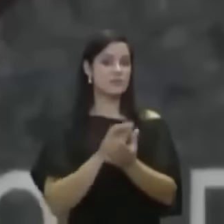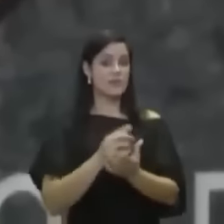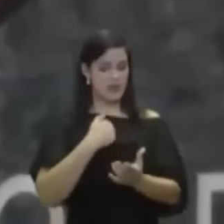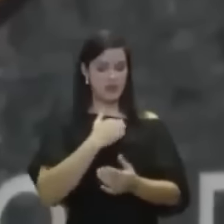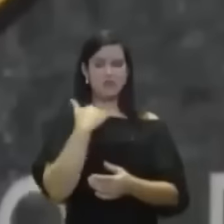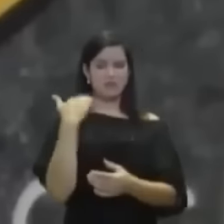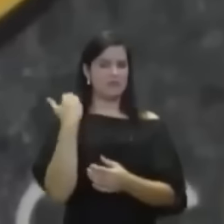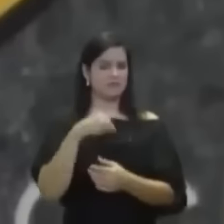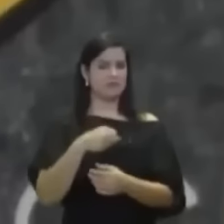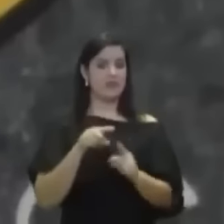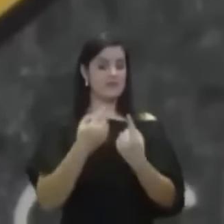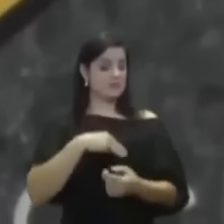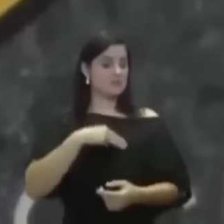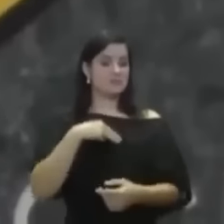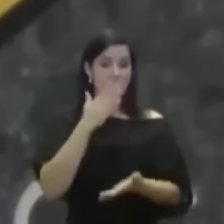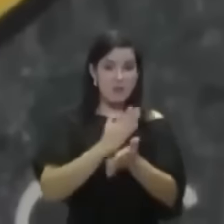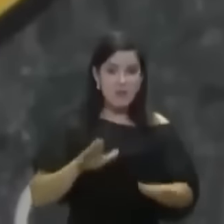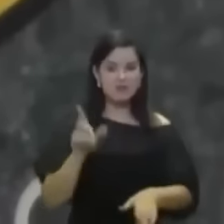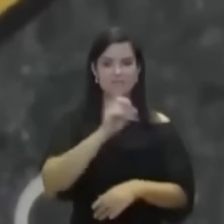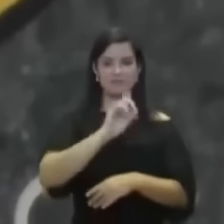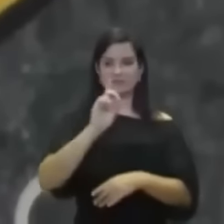Eu vou morrer, mas o meu ministério não vai acabar.